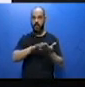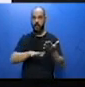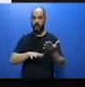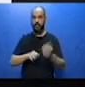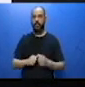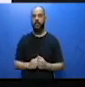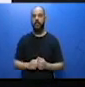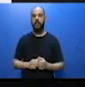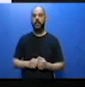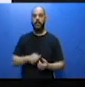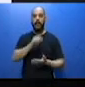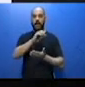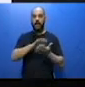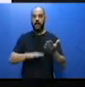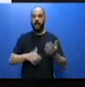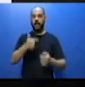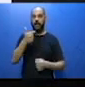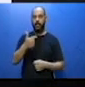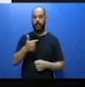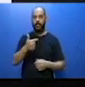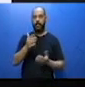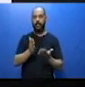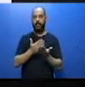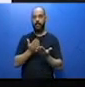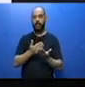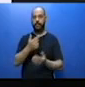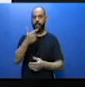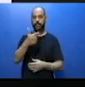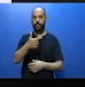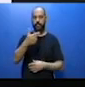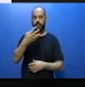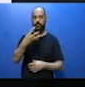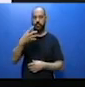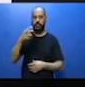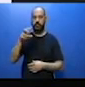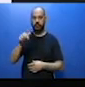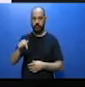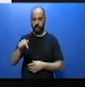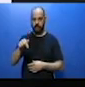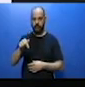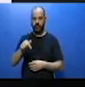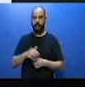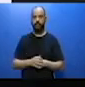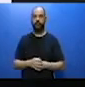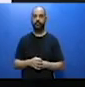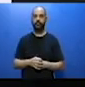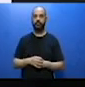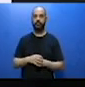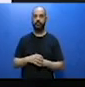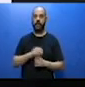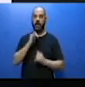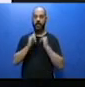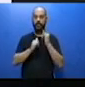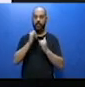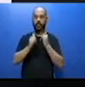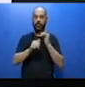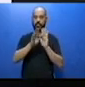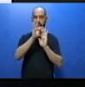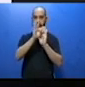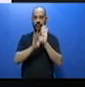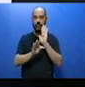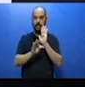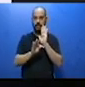A atividade 2 na página 247, de acordo com as informações do texto. Olhem